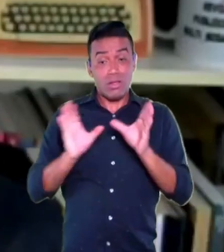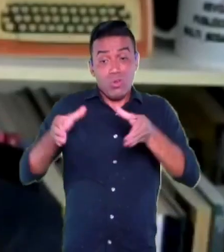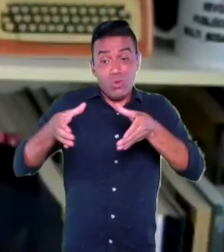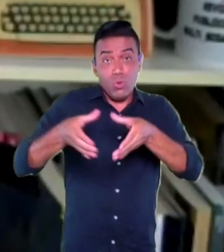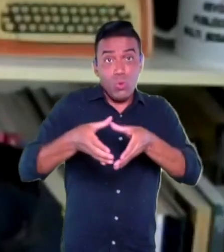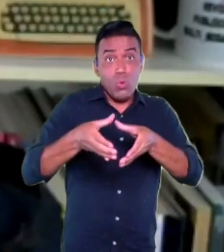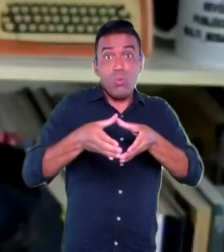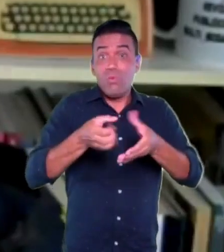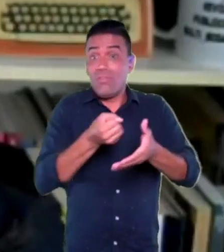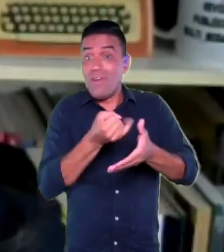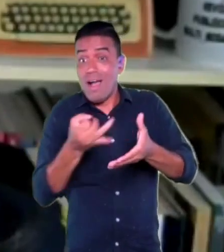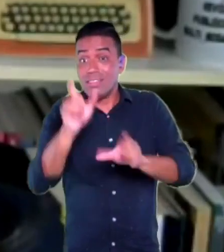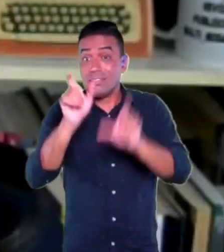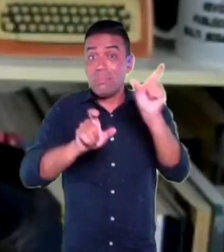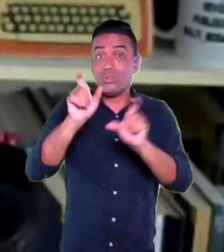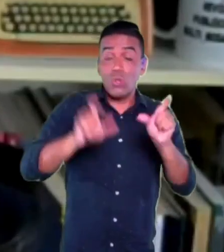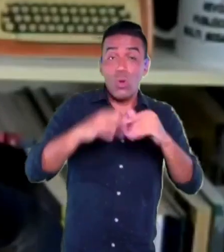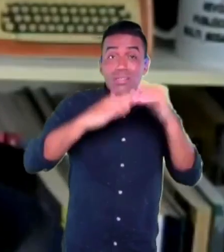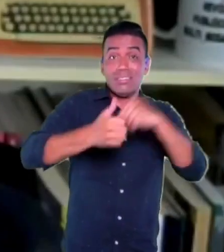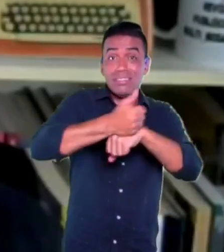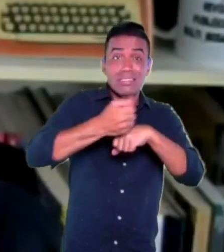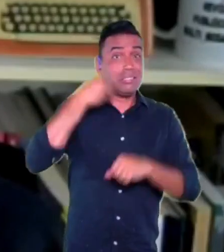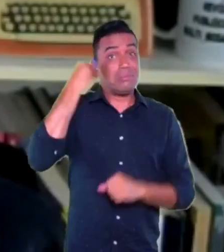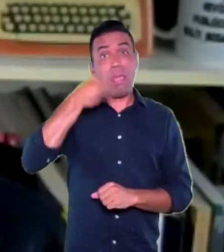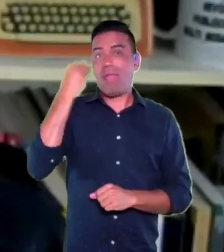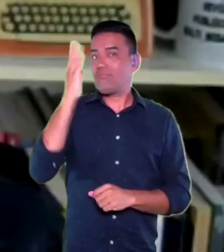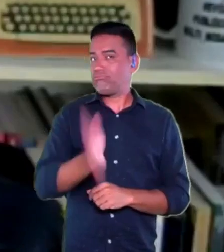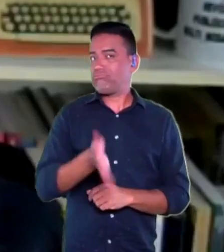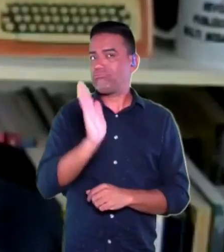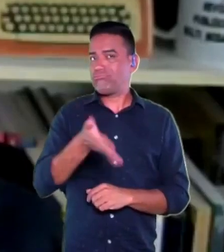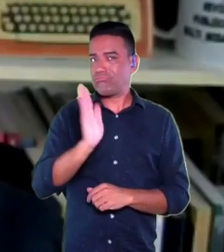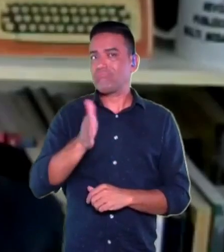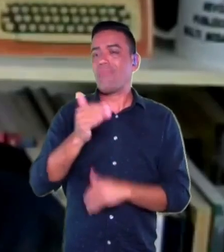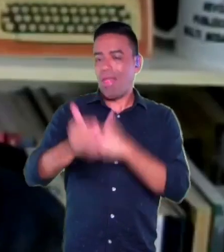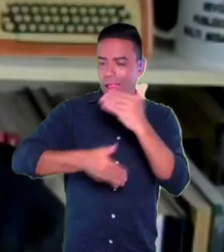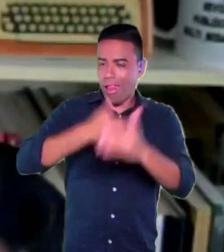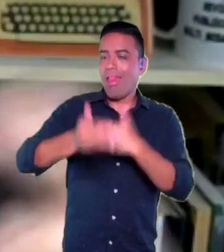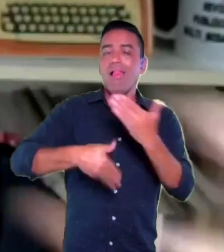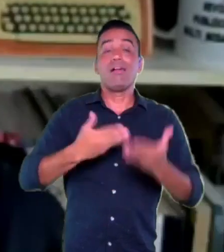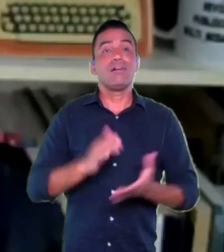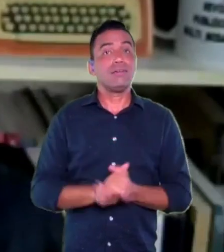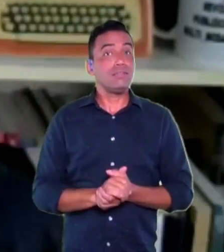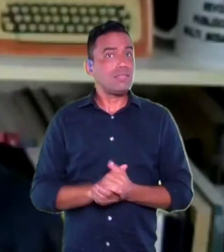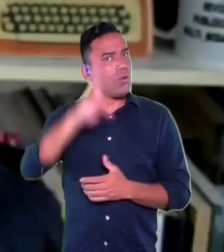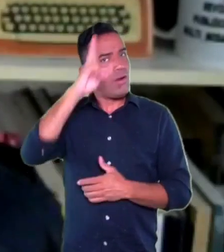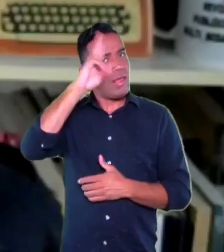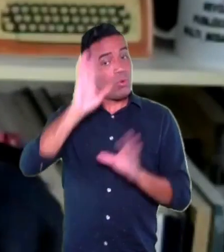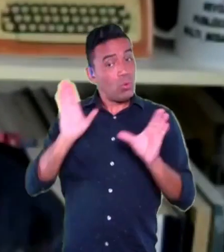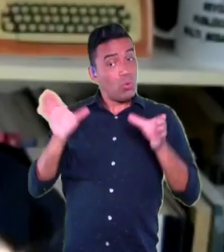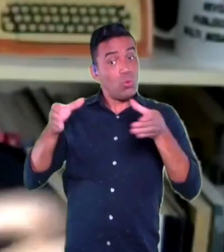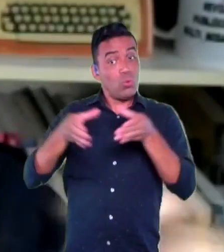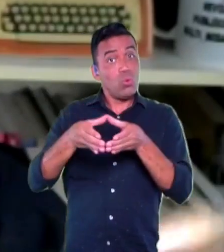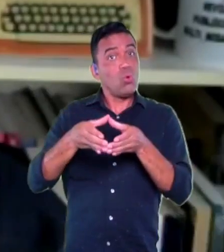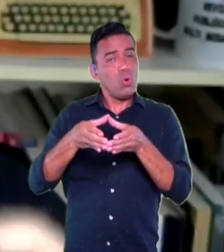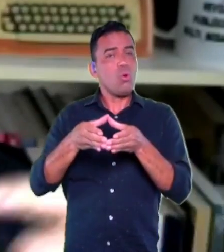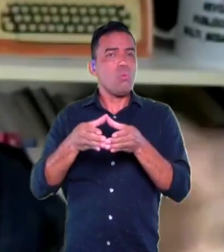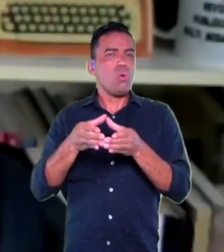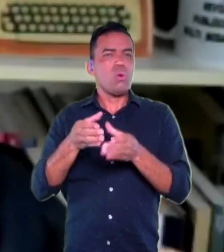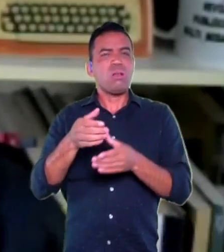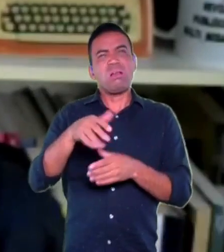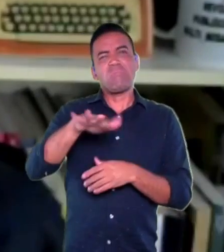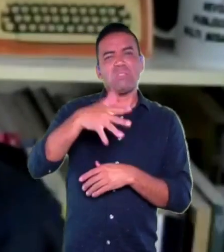muitos poetas já experientes, né? E aí eu lembro, assim, como é uma coleção muito grande, ela tinha